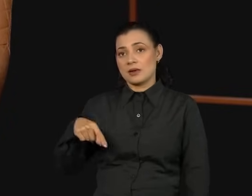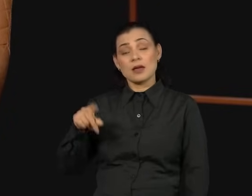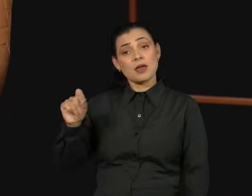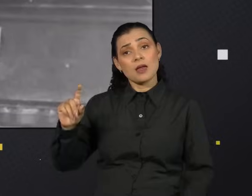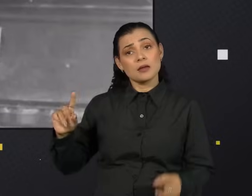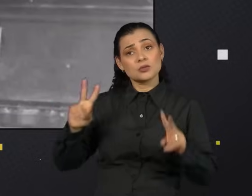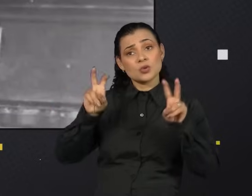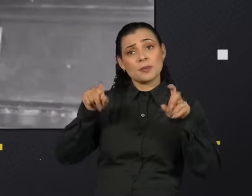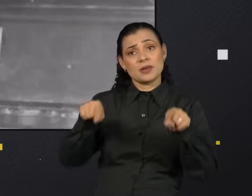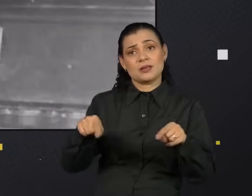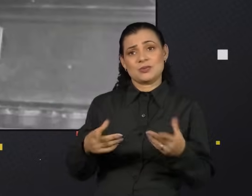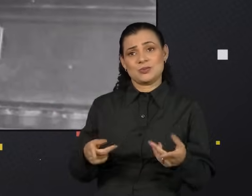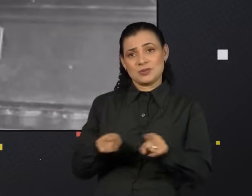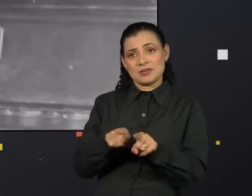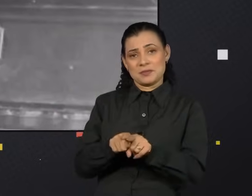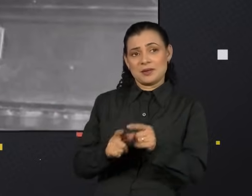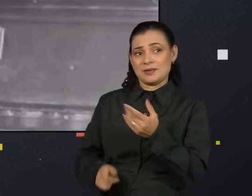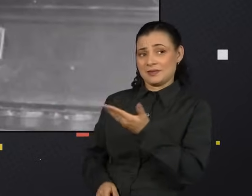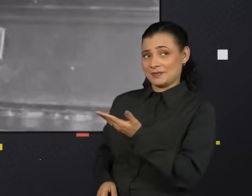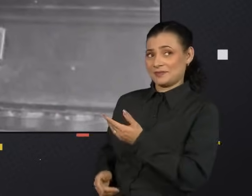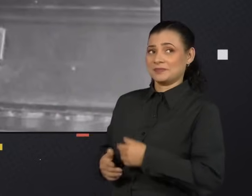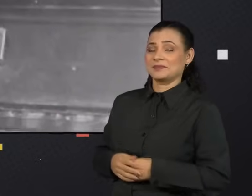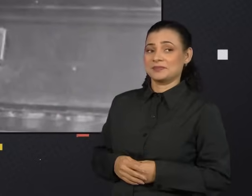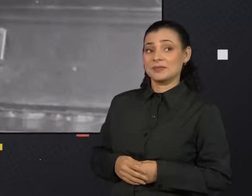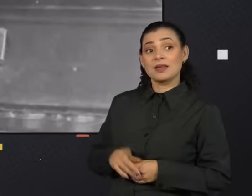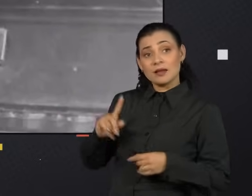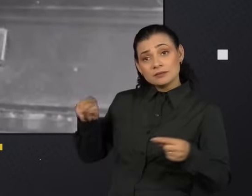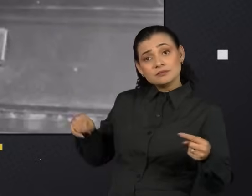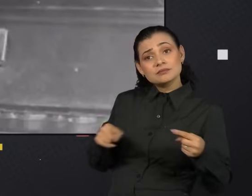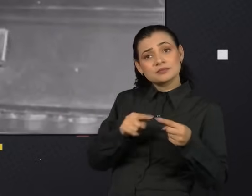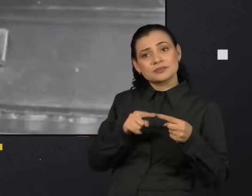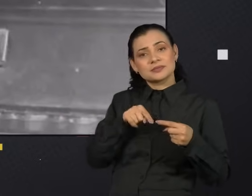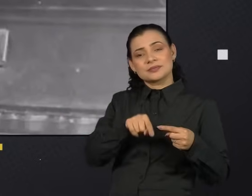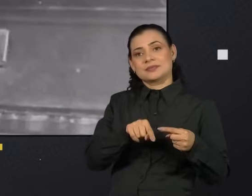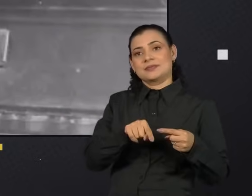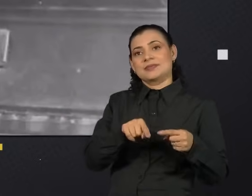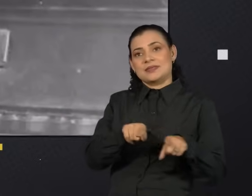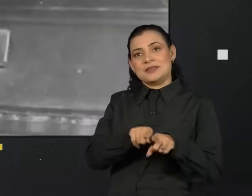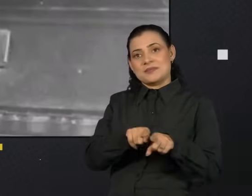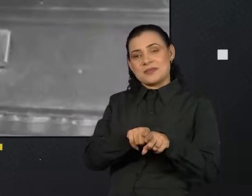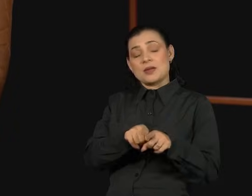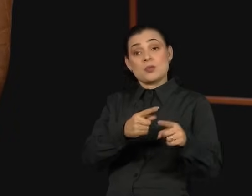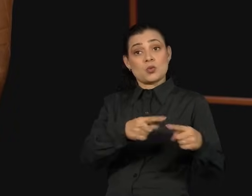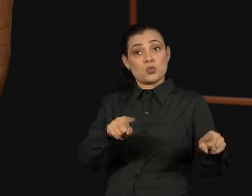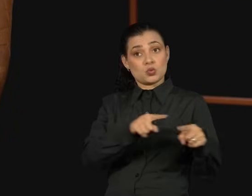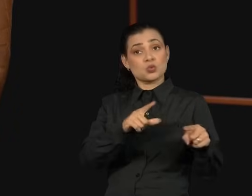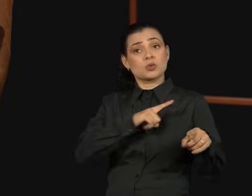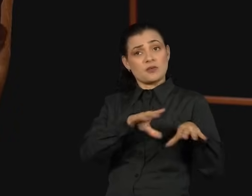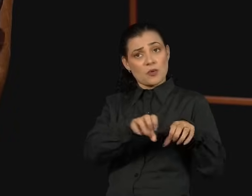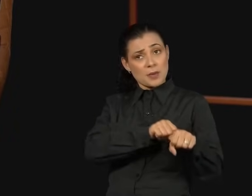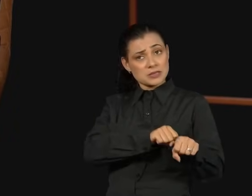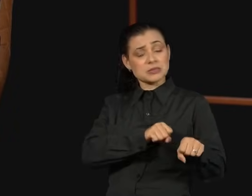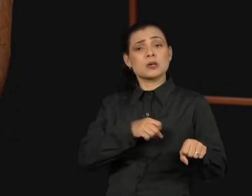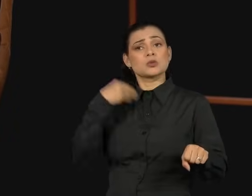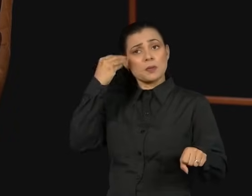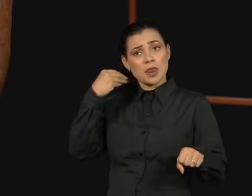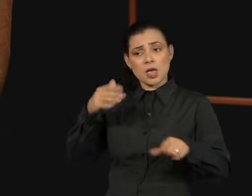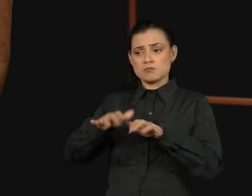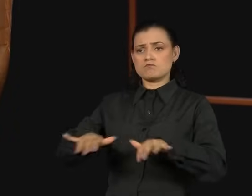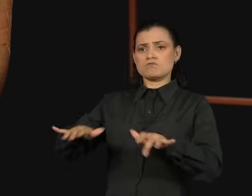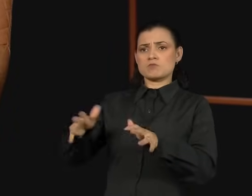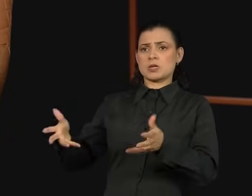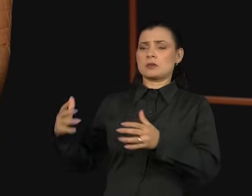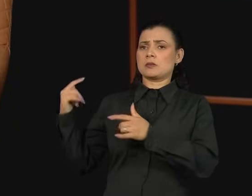sobre isso, porque Nazaré é uma espécie de Pestana, né? Nesse sentido, um músico que tem formação erudita, é